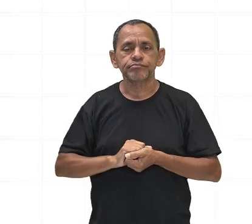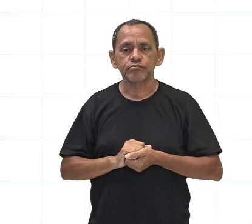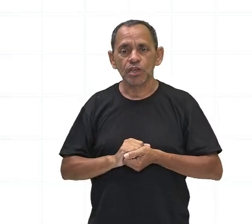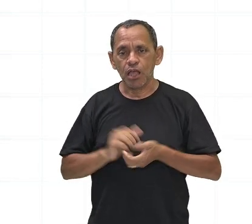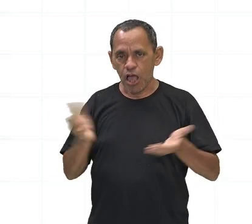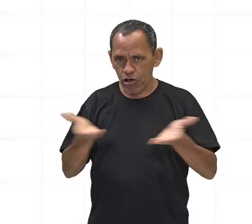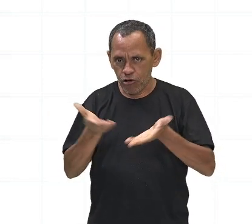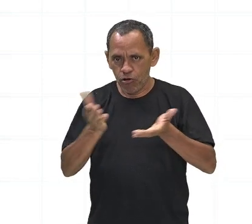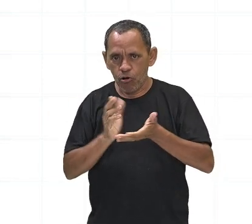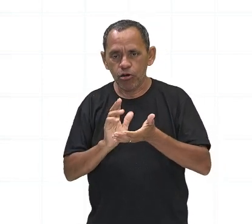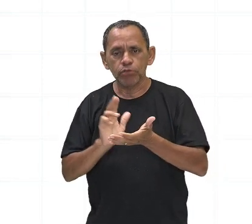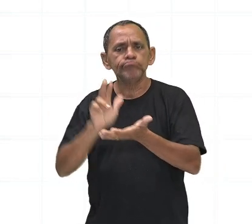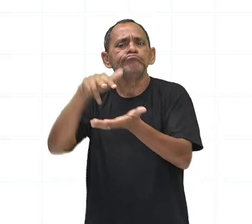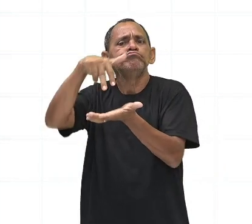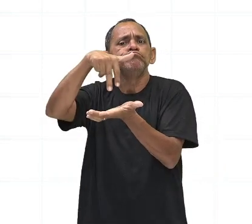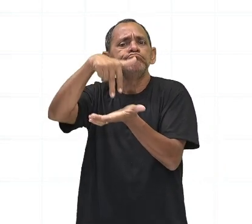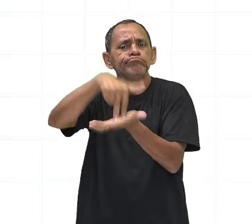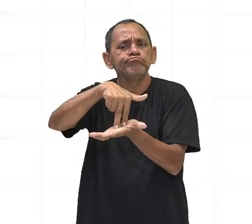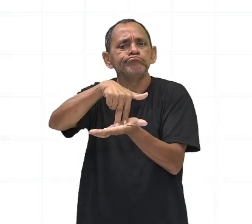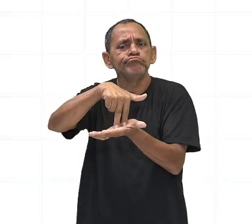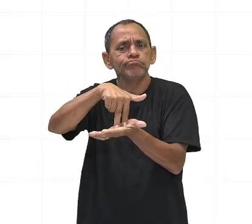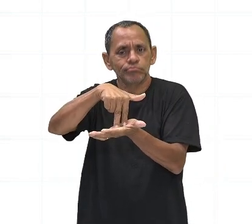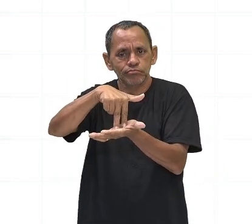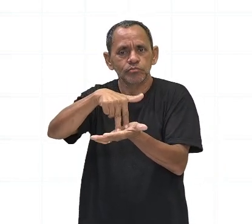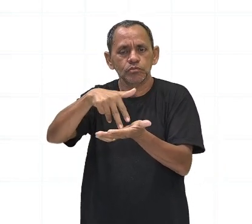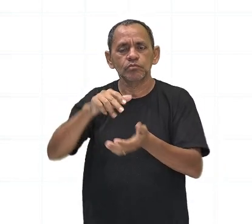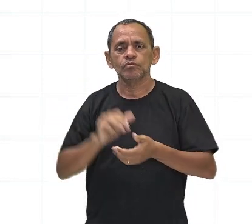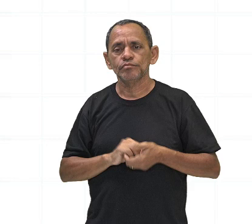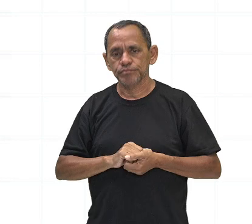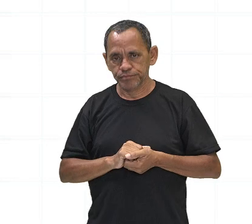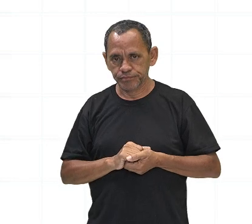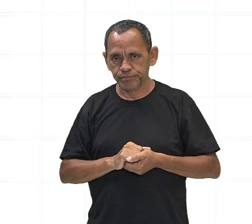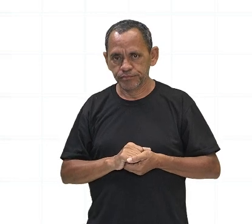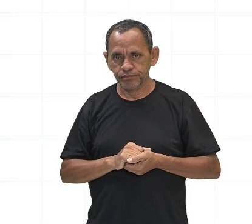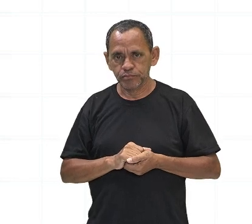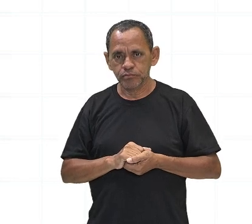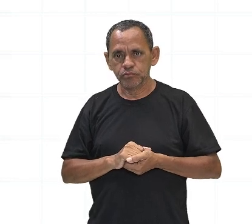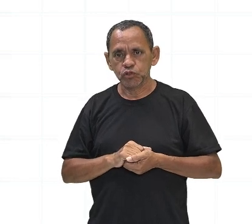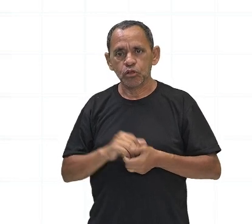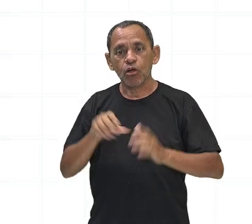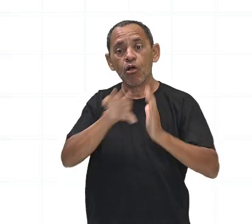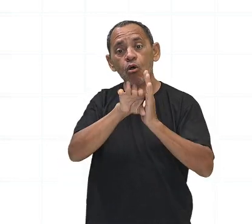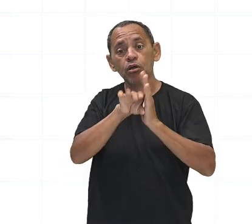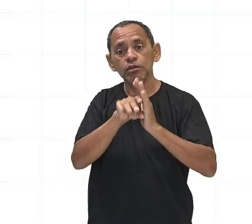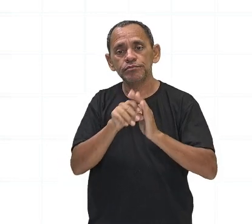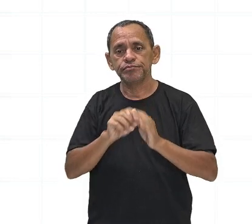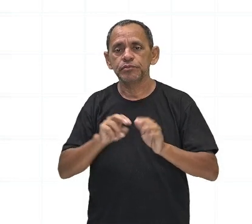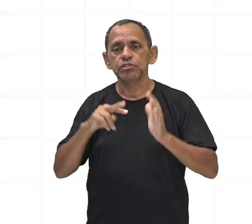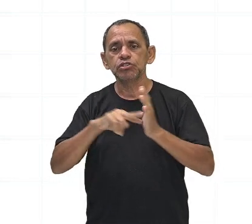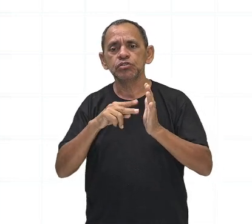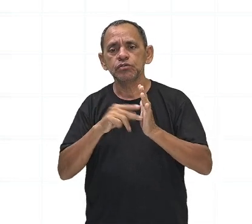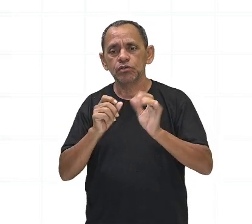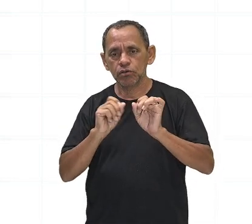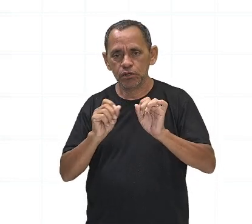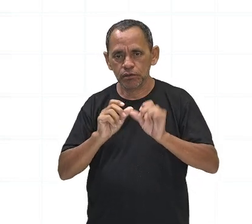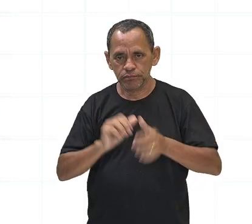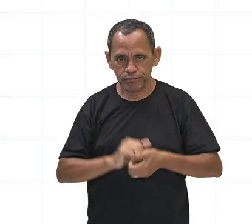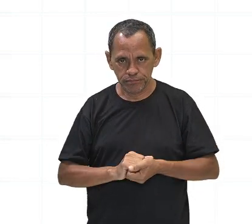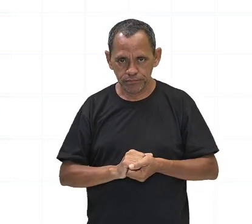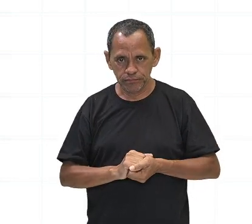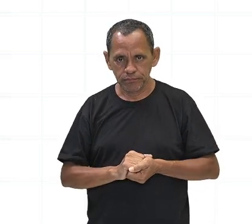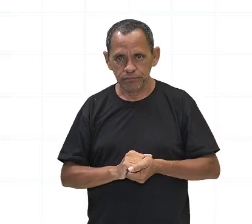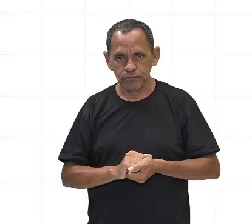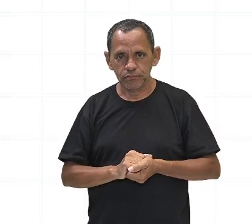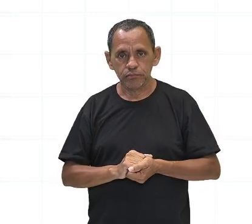posicionar-se criticamente. Vejam só esse conceito que eu trago para vocês, tá? Então, posicionar-se criticamente eu